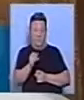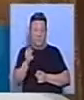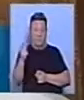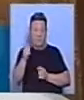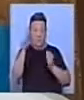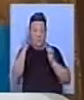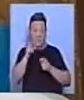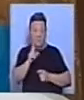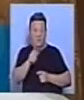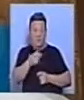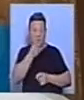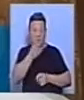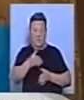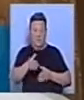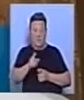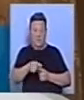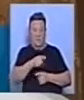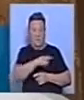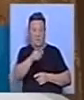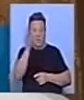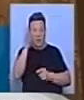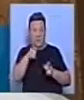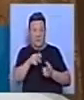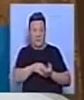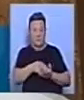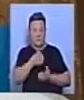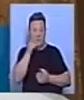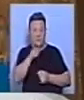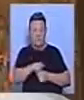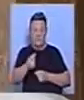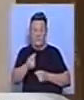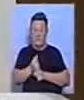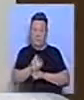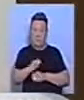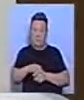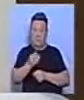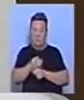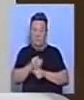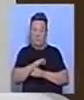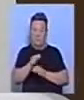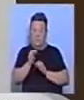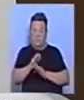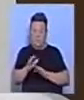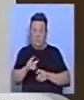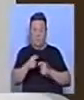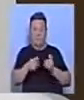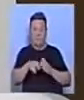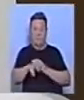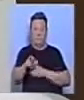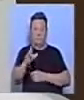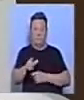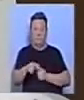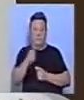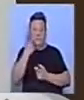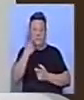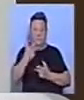mas não vai por terra vai pra almaviva espera em almada que a cidade esteja pronta que seus times deixam pronto então entra em lisboa em